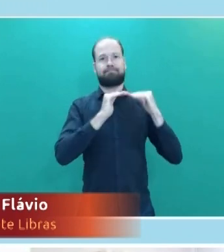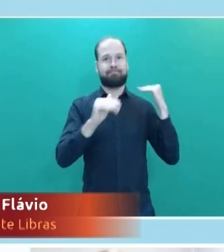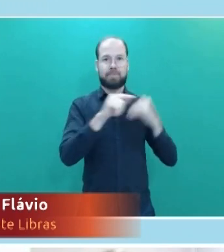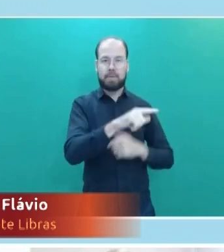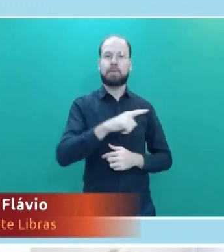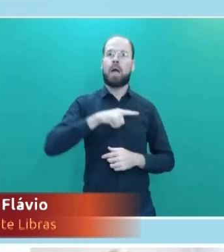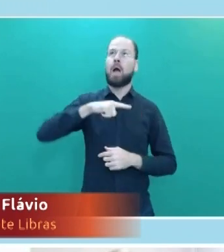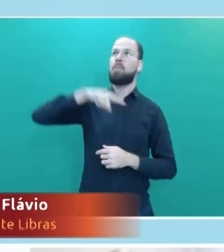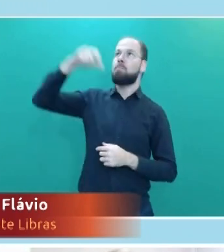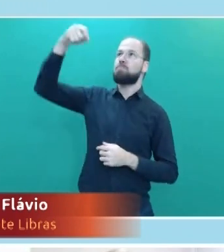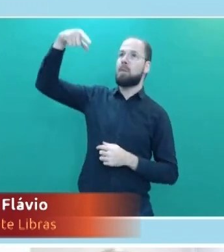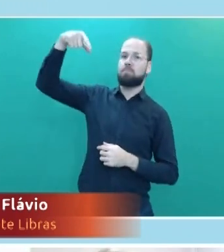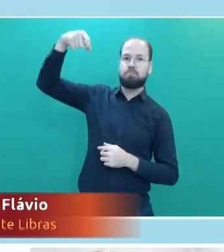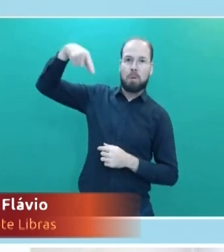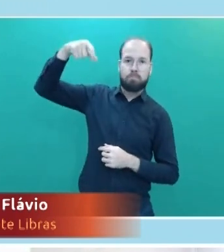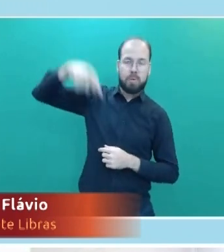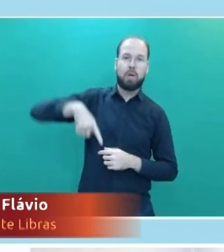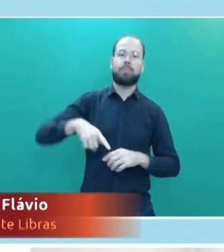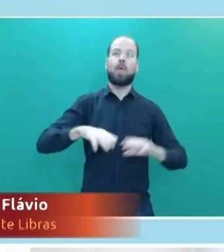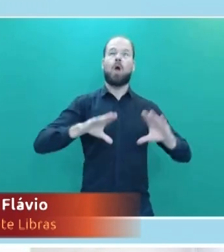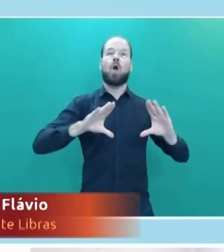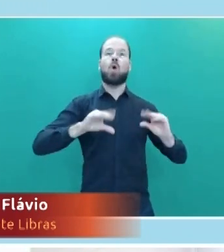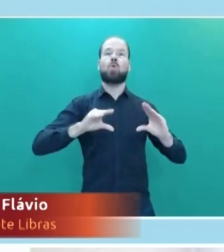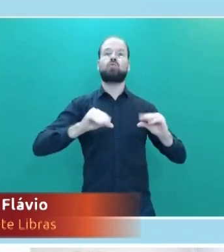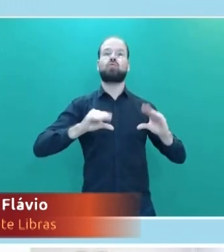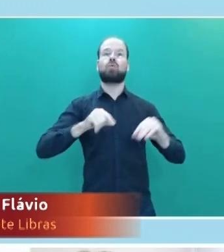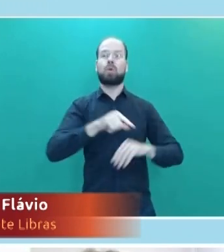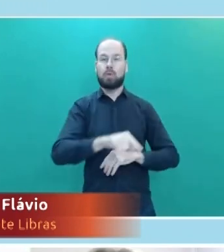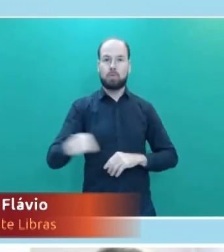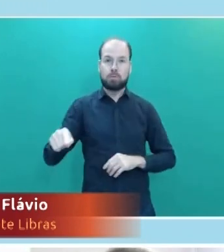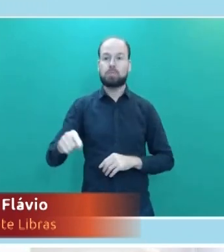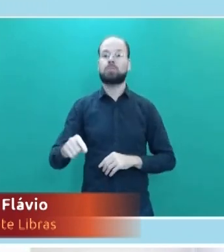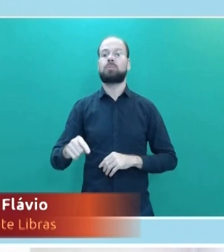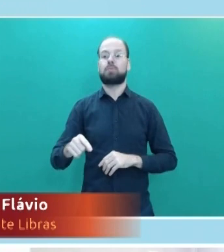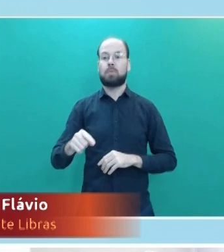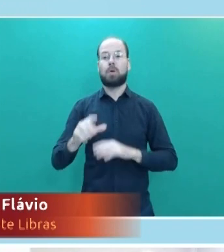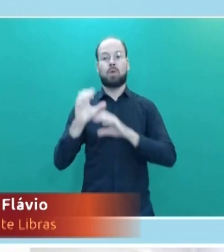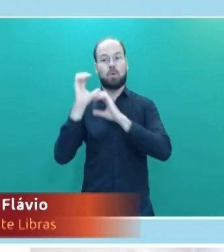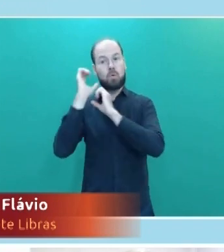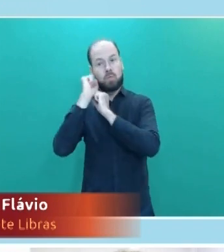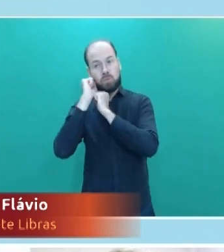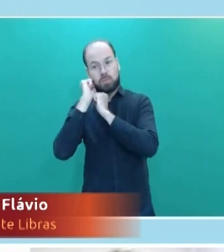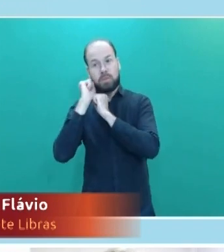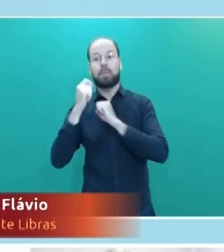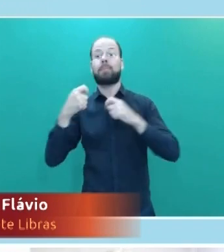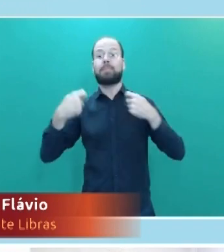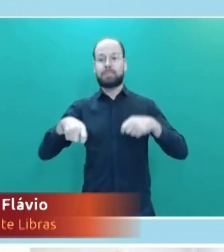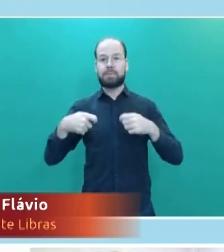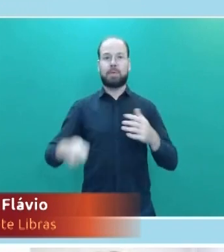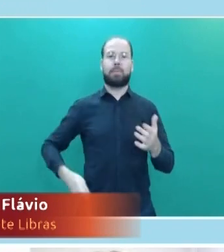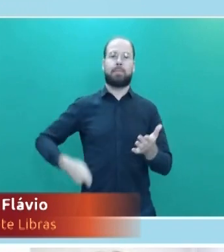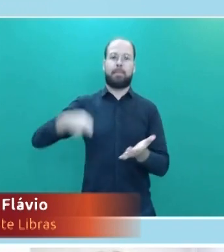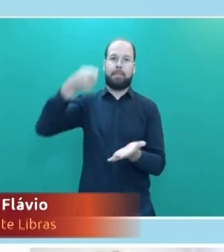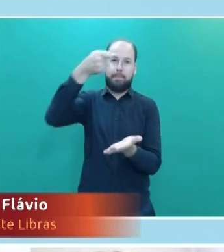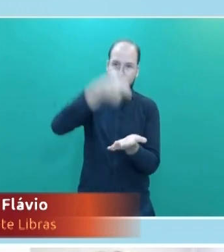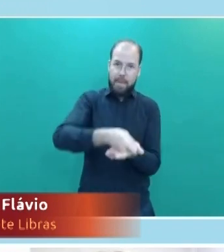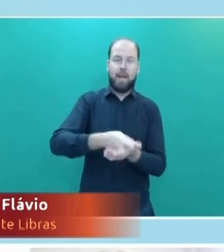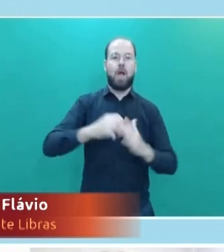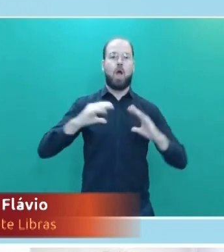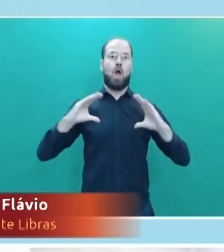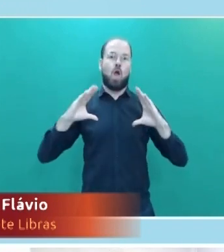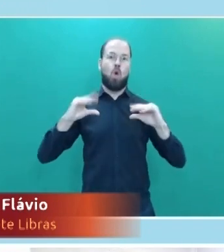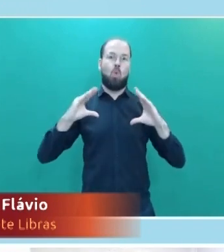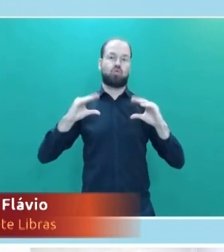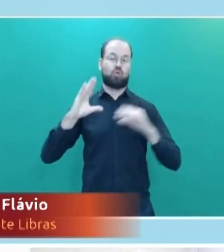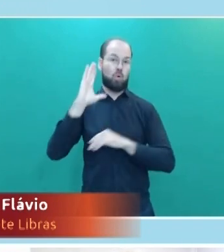goteira, os colchões, quem queria dormir no colchão tinha que pagar pelo colchão.